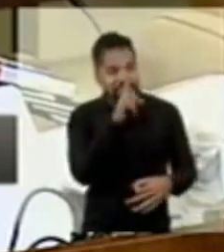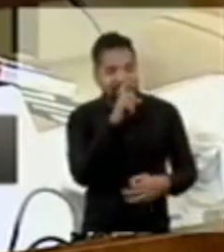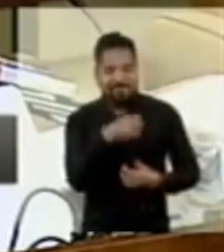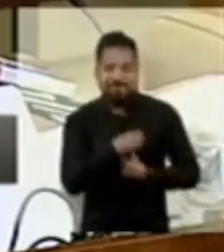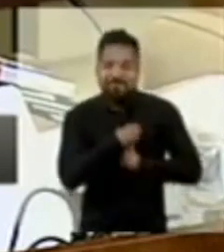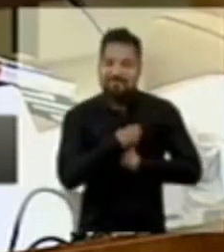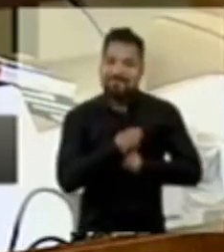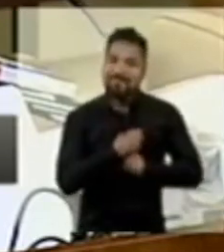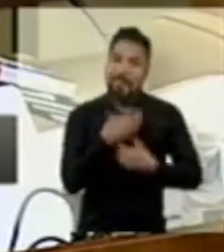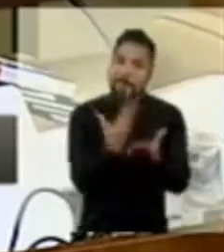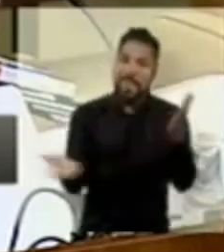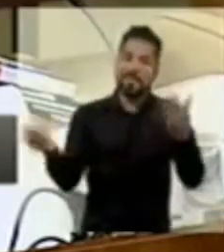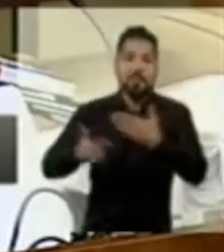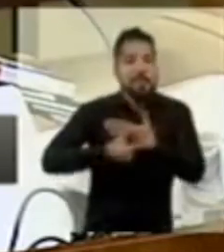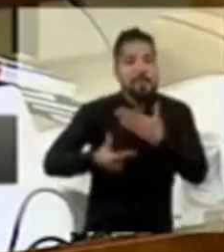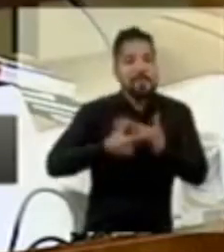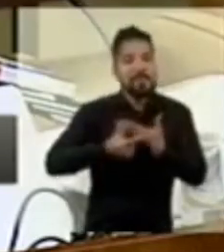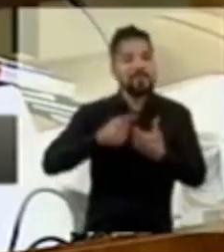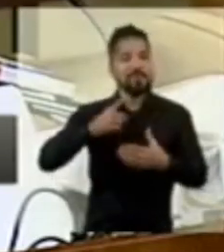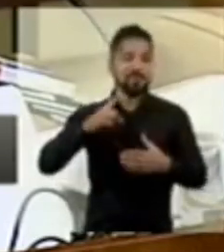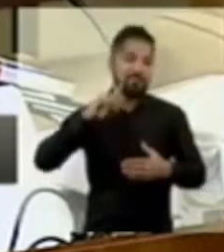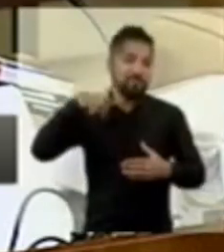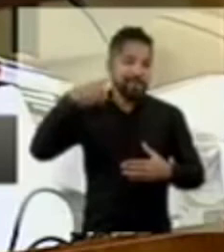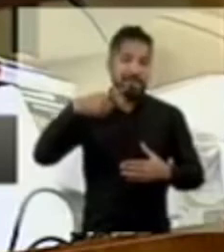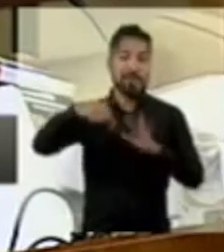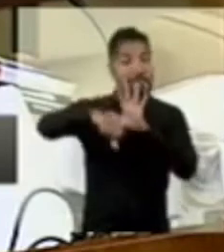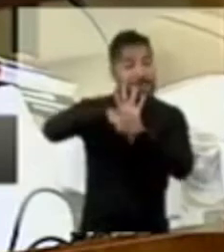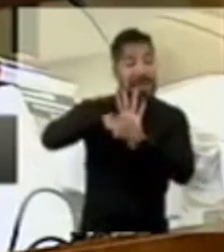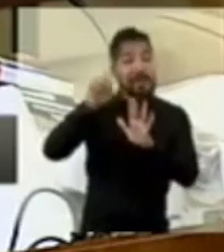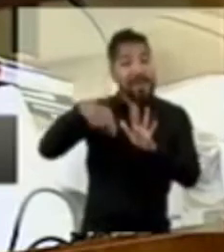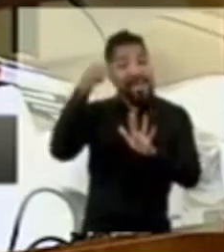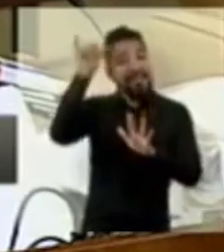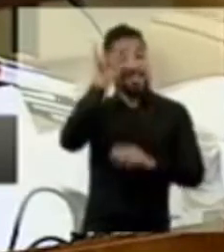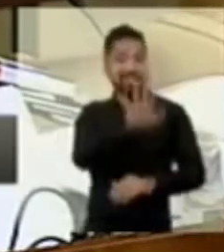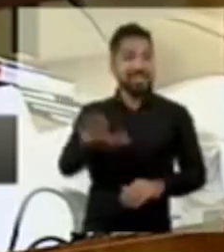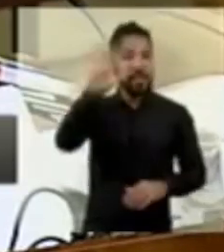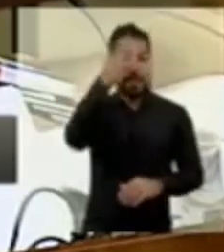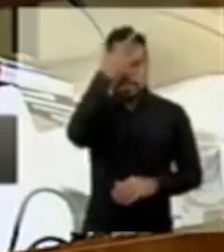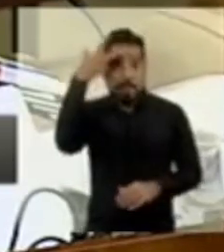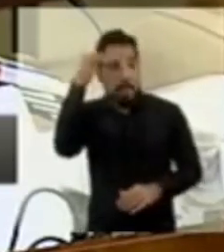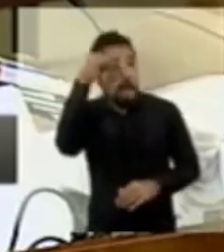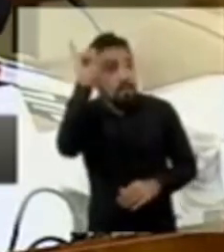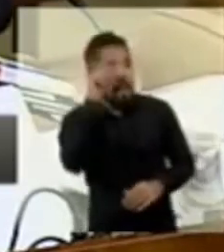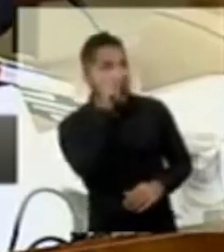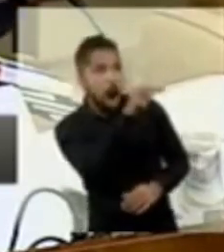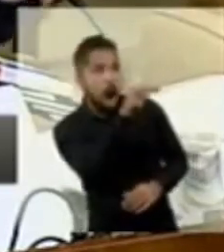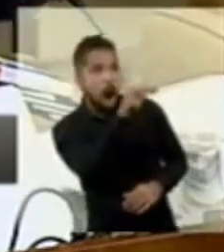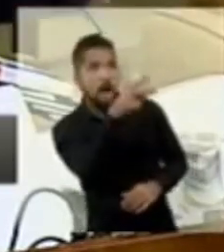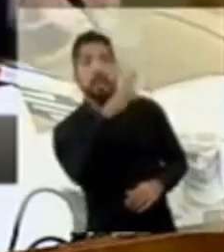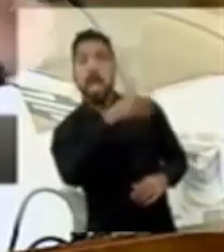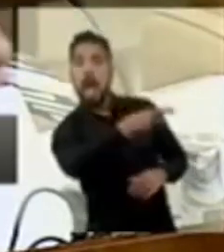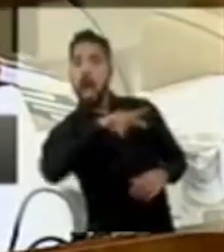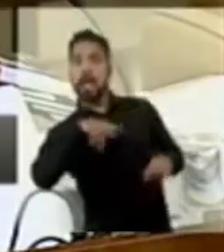fugir papel de prevenção geral é as pessoas não delinqüir em pelo temor de que lhes